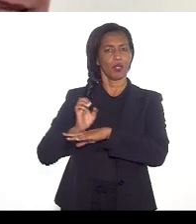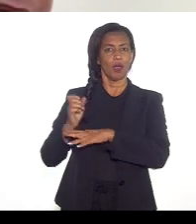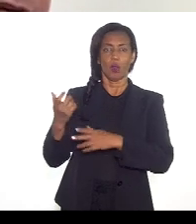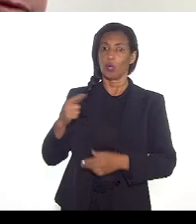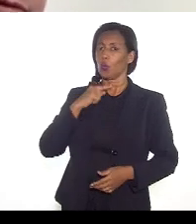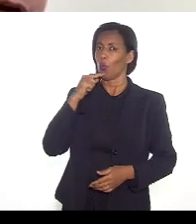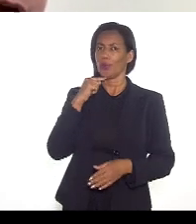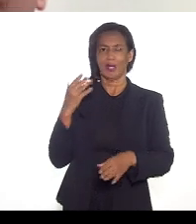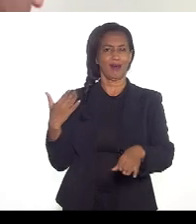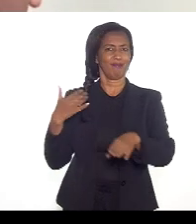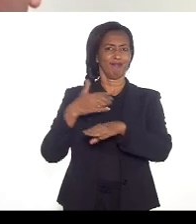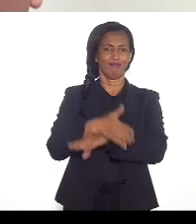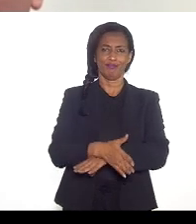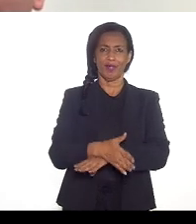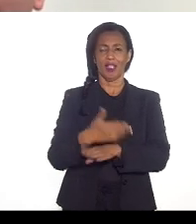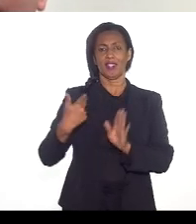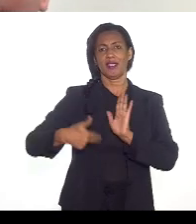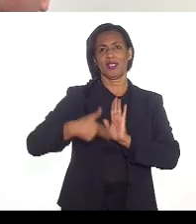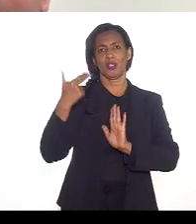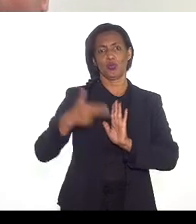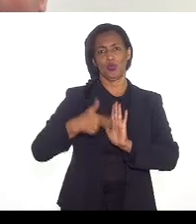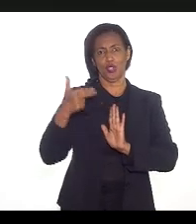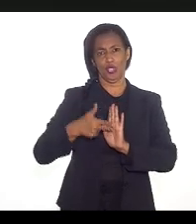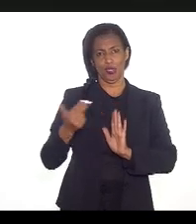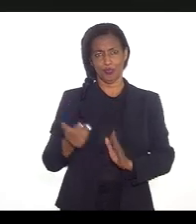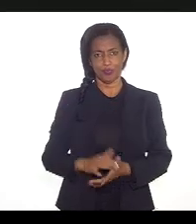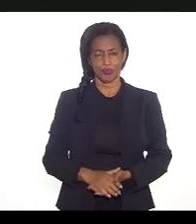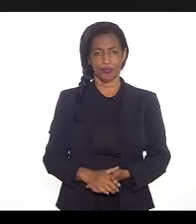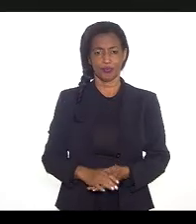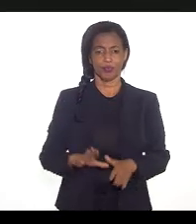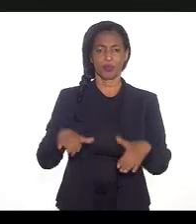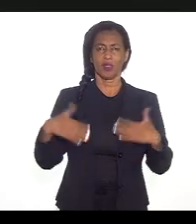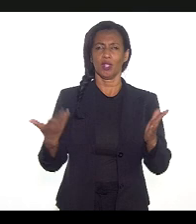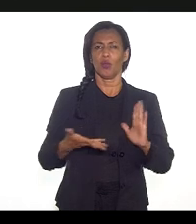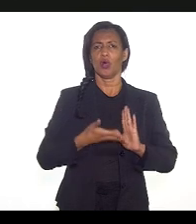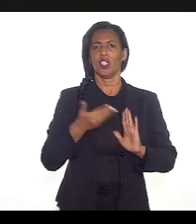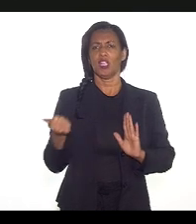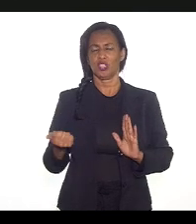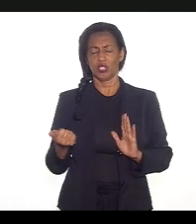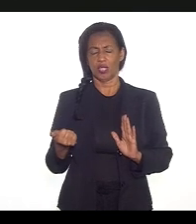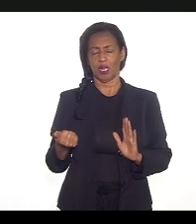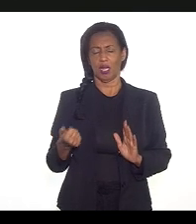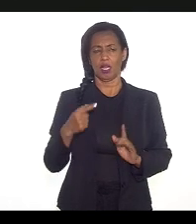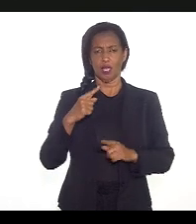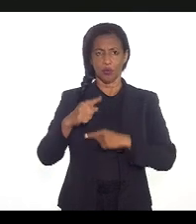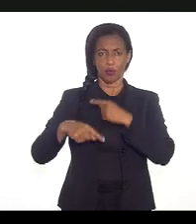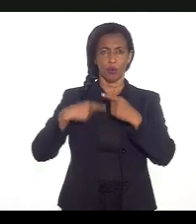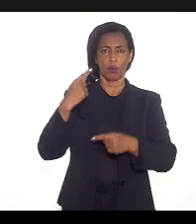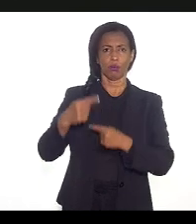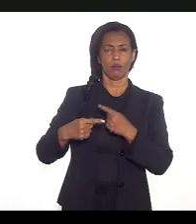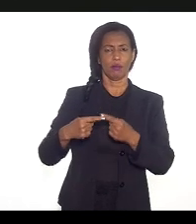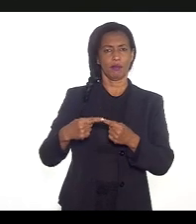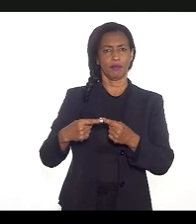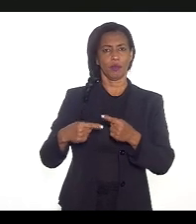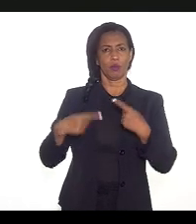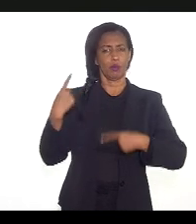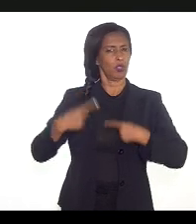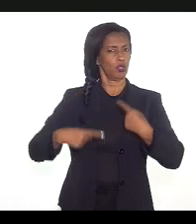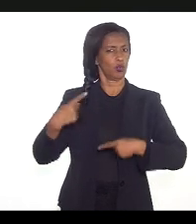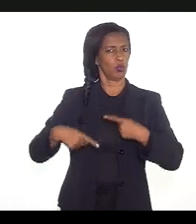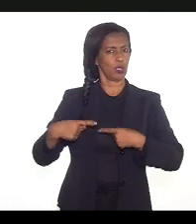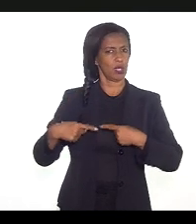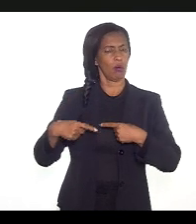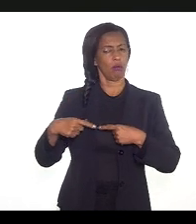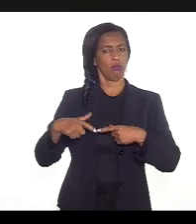ter acesso às suas cirurgias eletivas. Então, retirar, e vou propor o senhor mais à frente, a gente fazer uma discussão mais